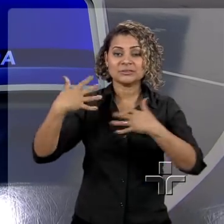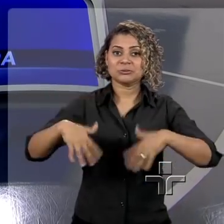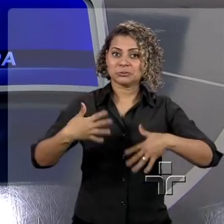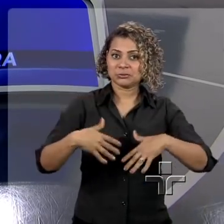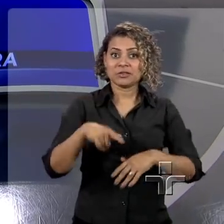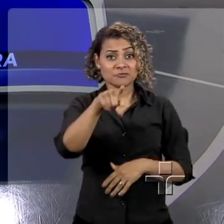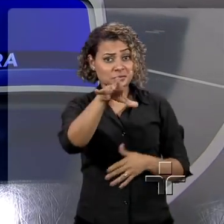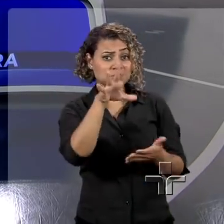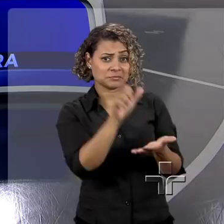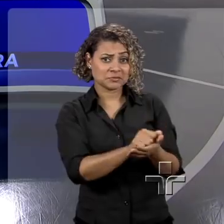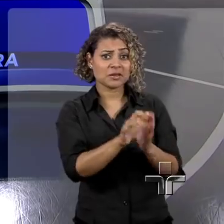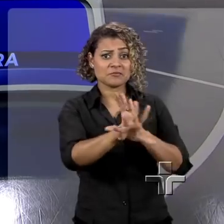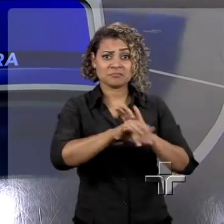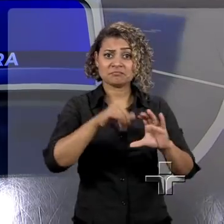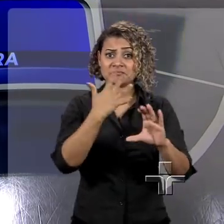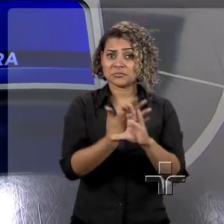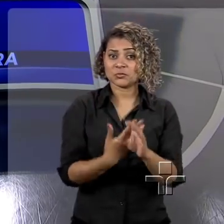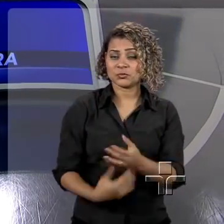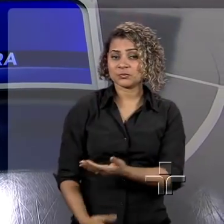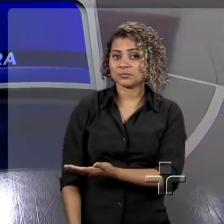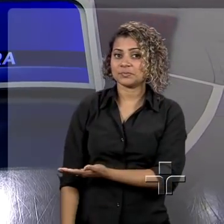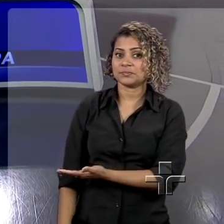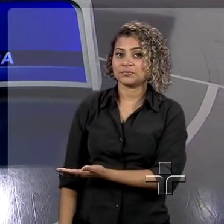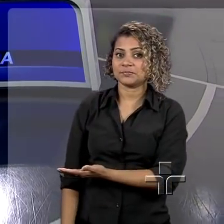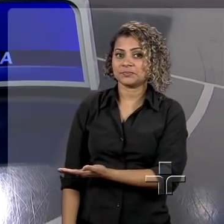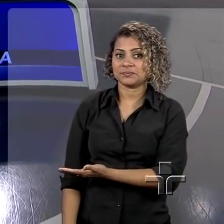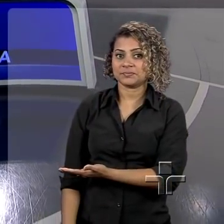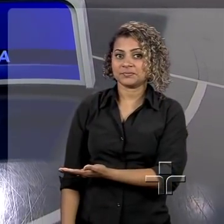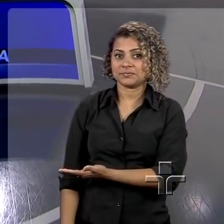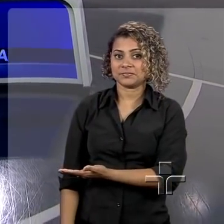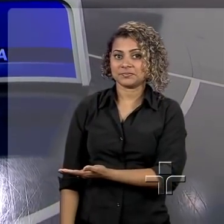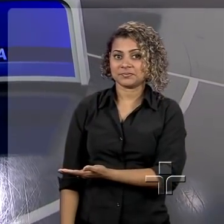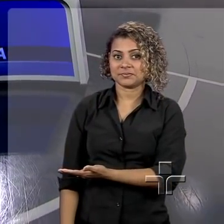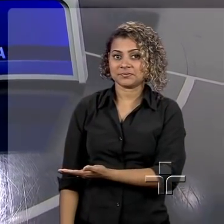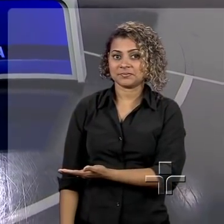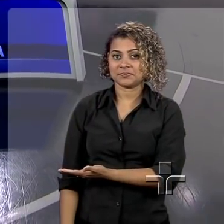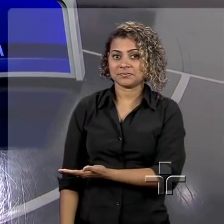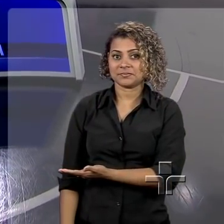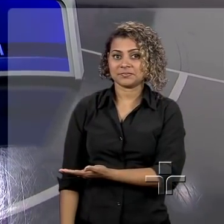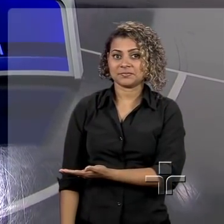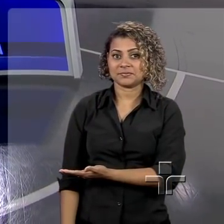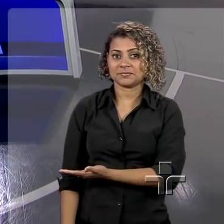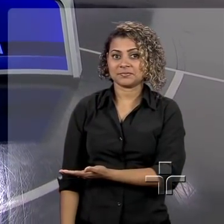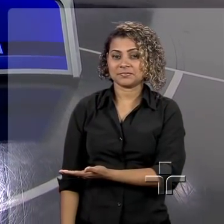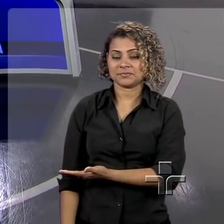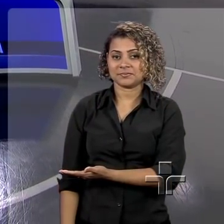inscreva-se no nosso canal no YouTube para ser notificado sobre tudo que acontece no Jornalismo da Cultura. Anote aí,